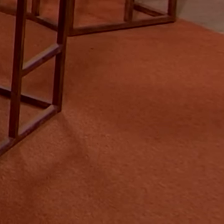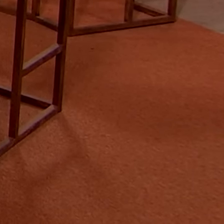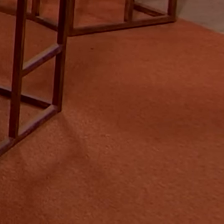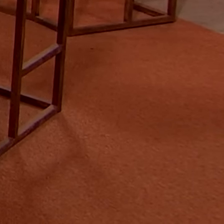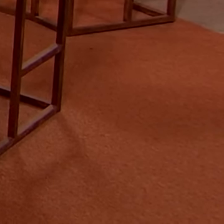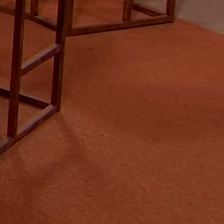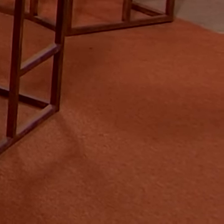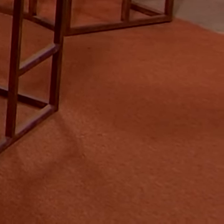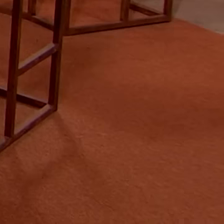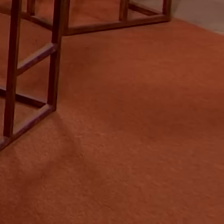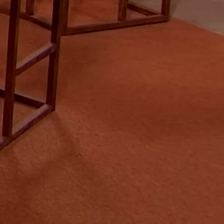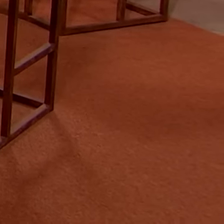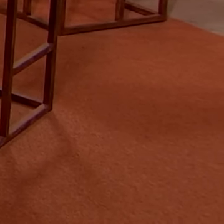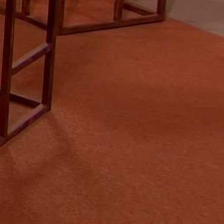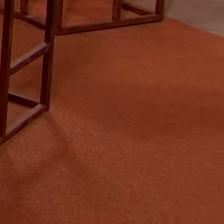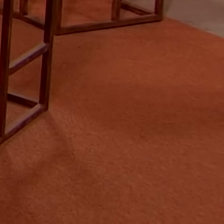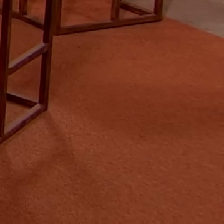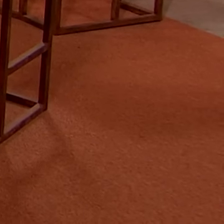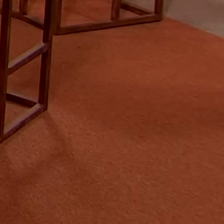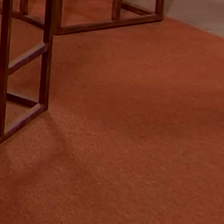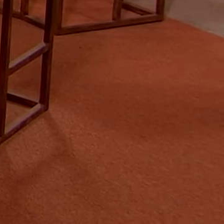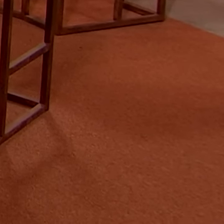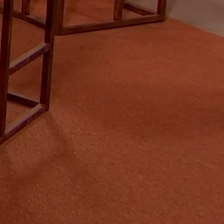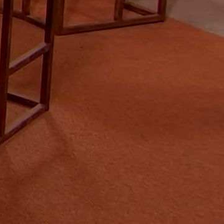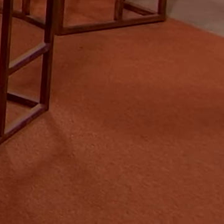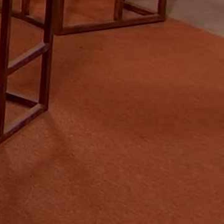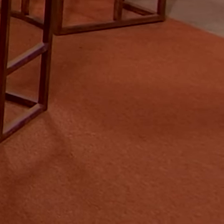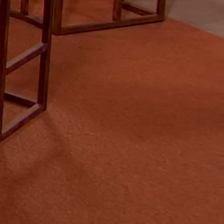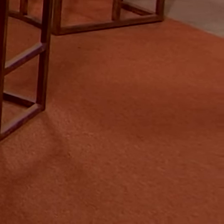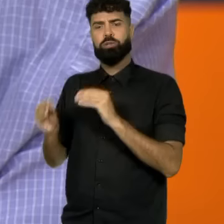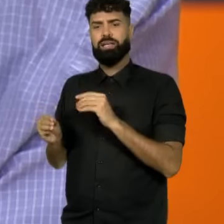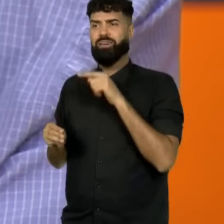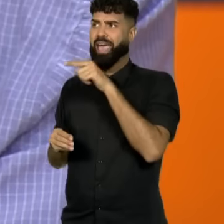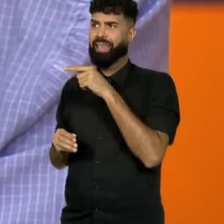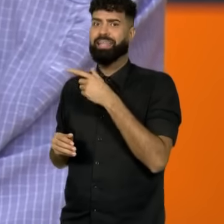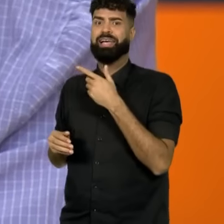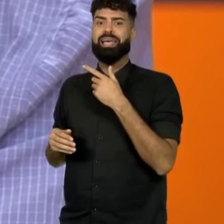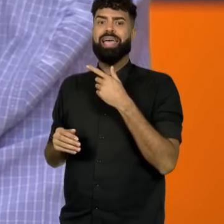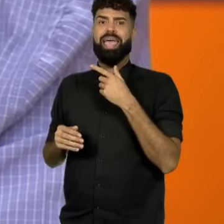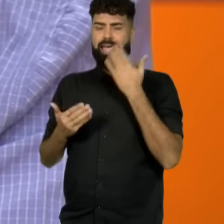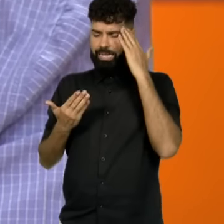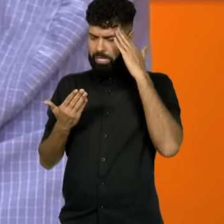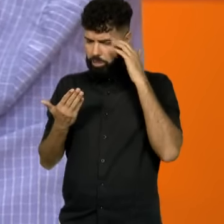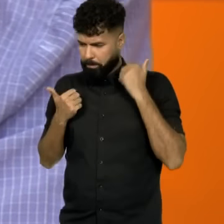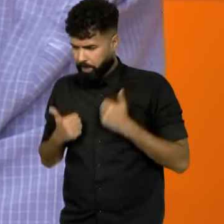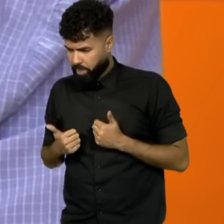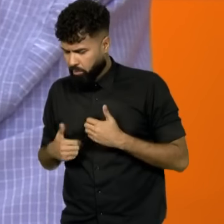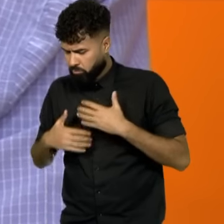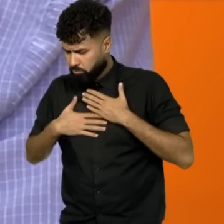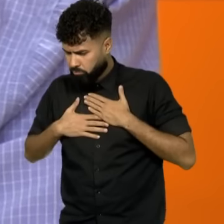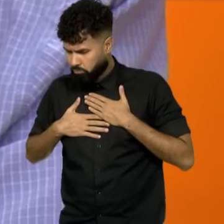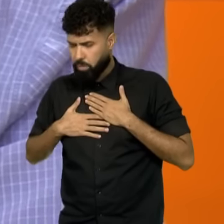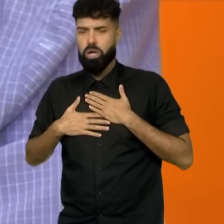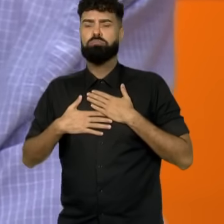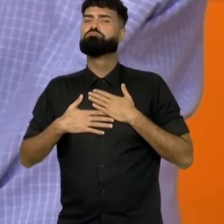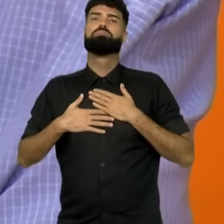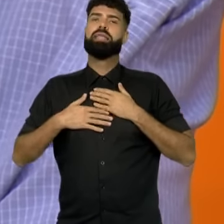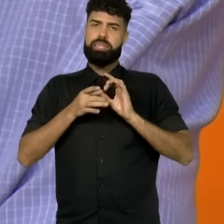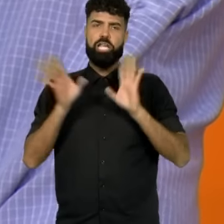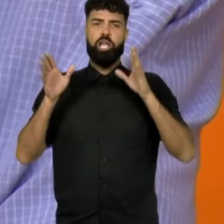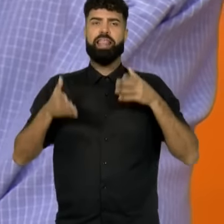essencialmente cantora mesmo. Cantora, exatamente. Né? Qualquer coisa que você colocasse para ela, que ela entendesse bem, saía da frente que...